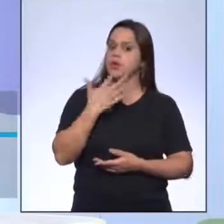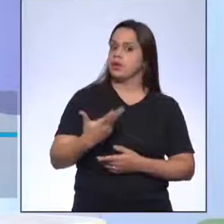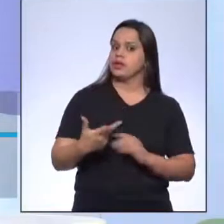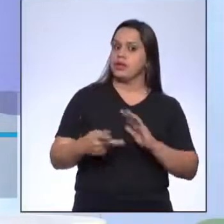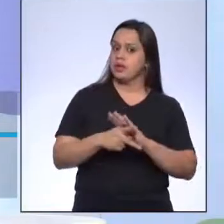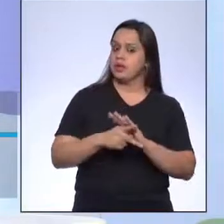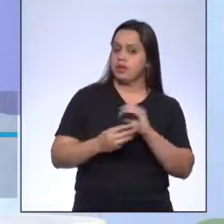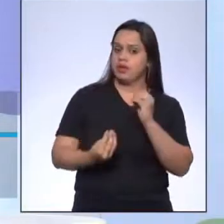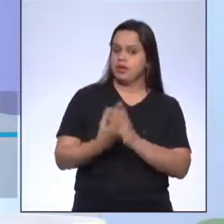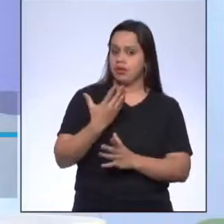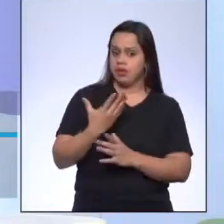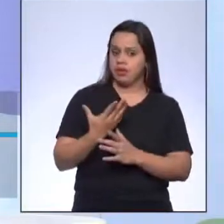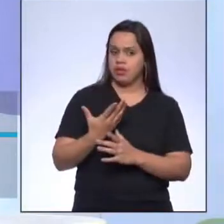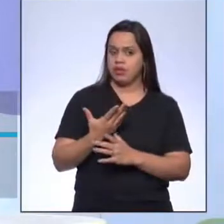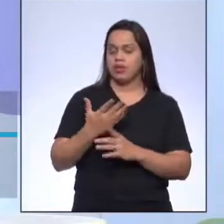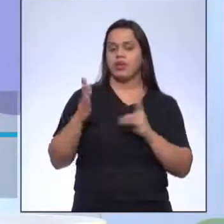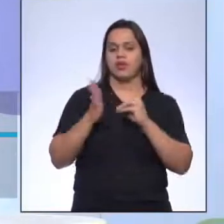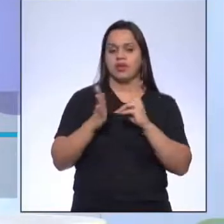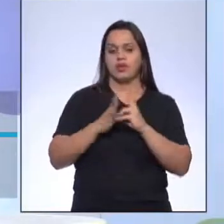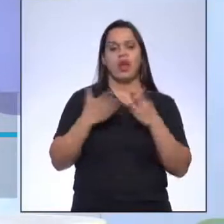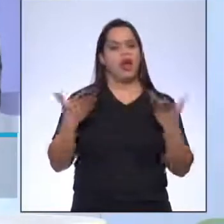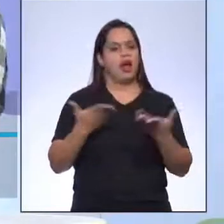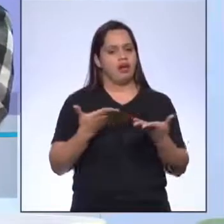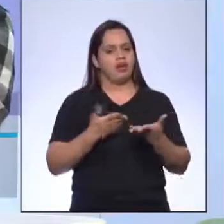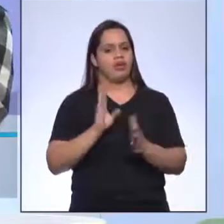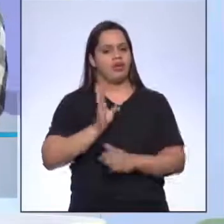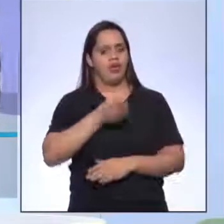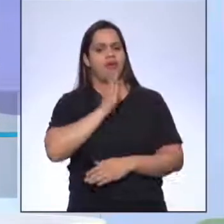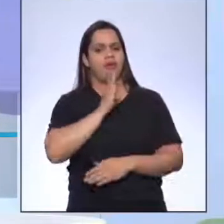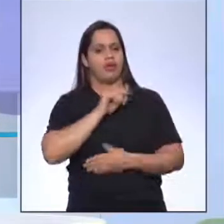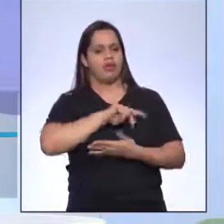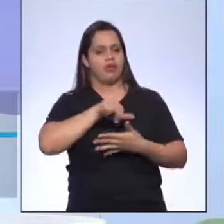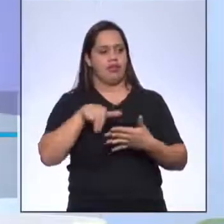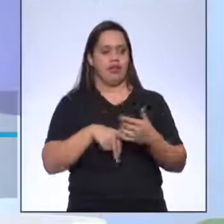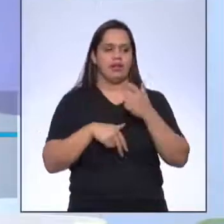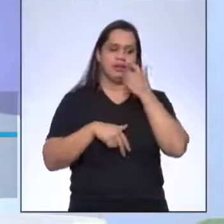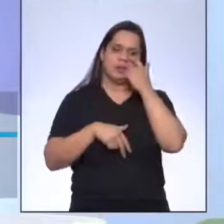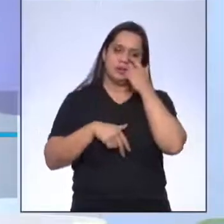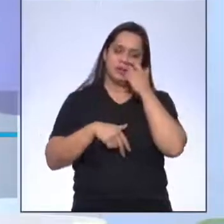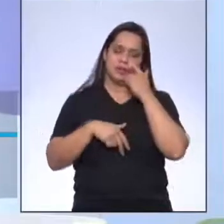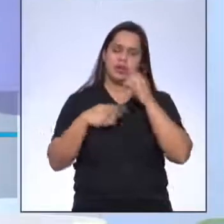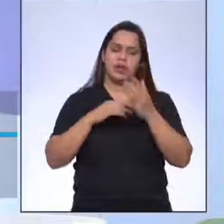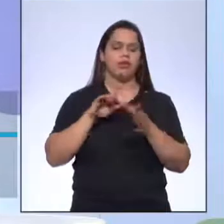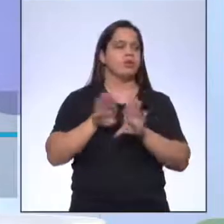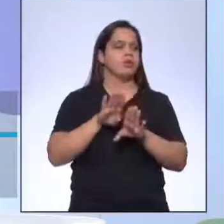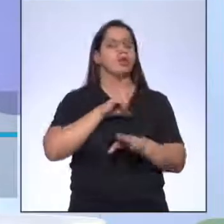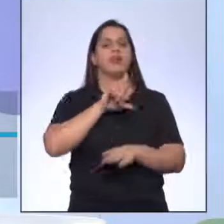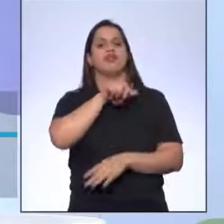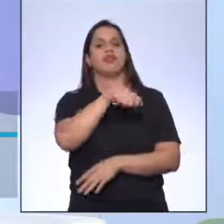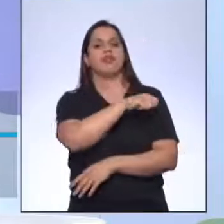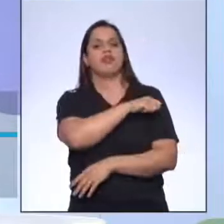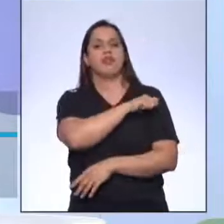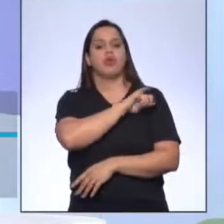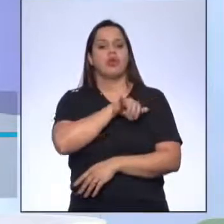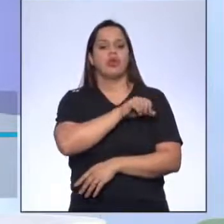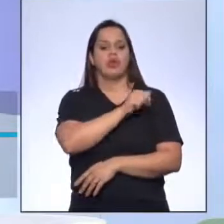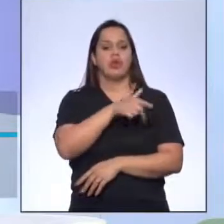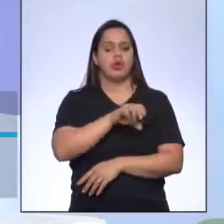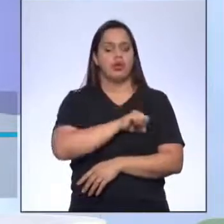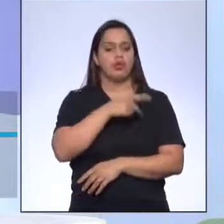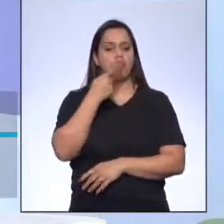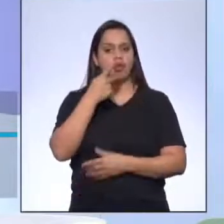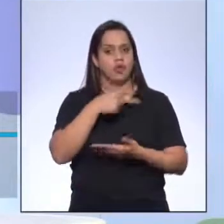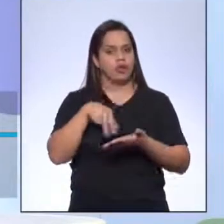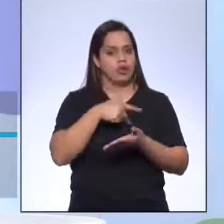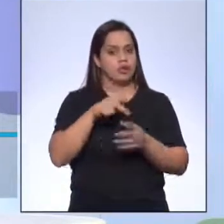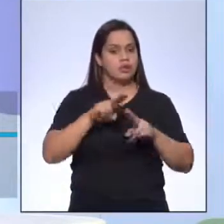né, de origem indígena. Agora, né, já conhecemos várias, tá bom? O João Henrique acha que os índios dançam por causa da tradição e tem muito a